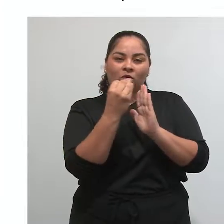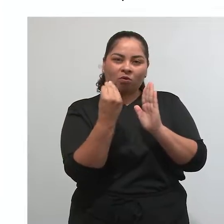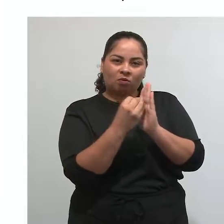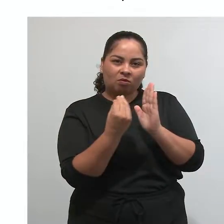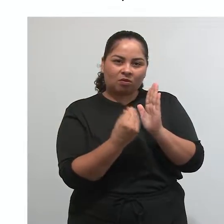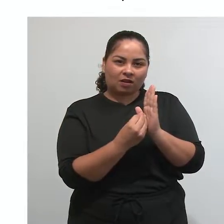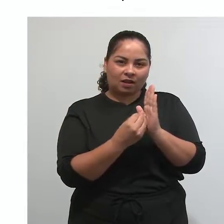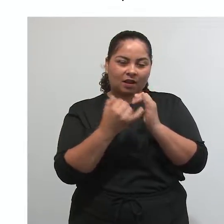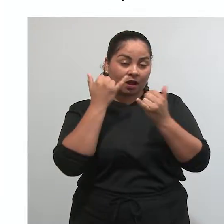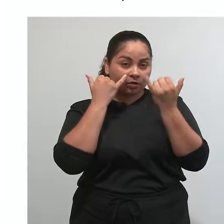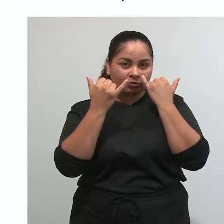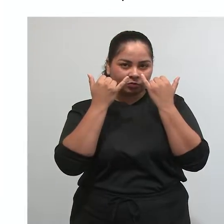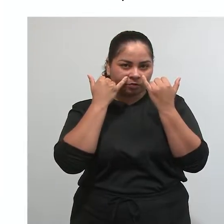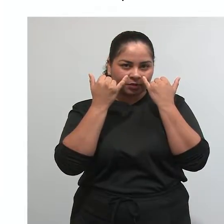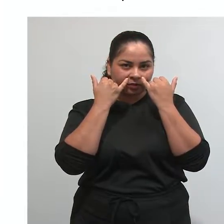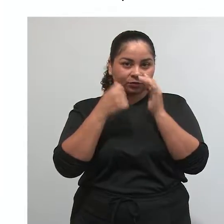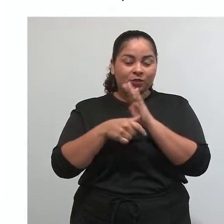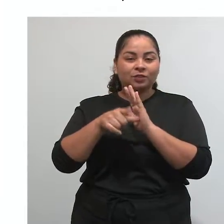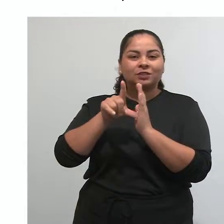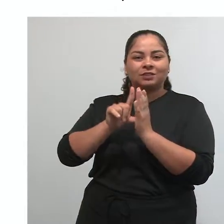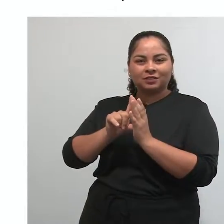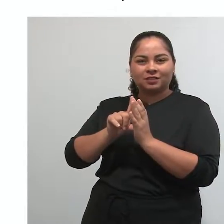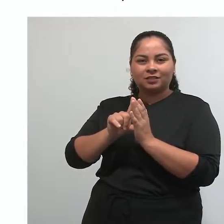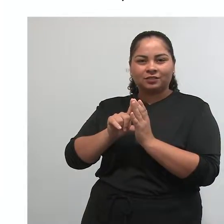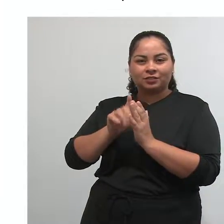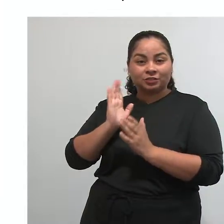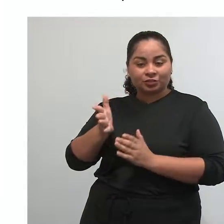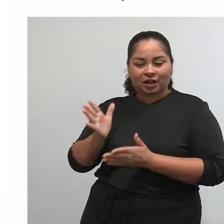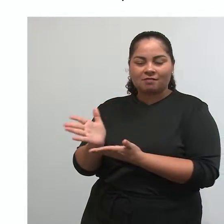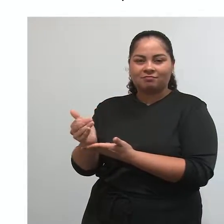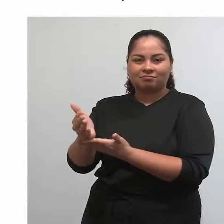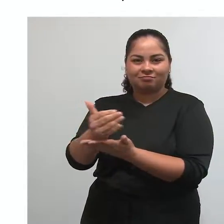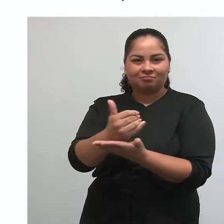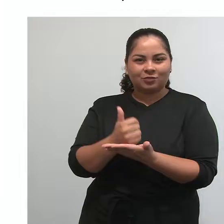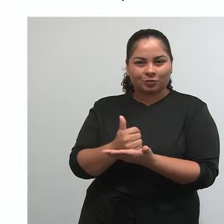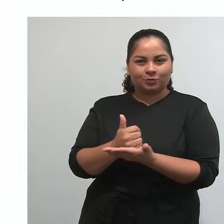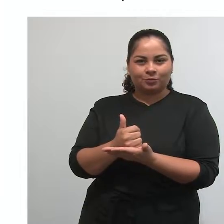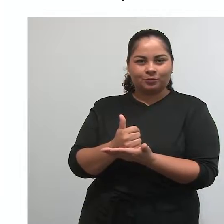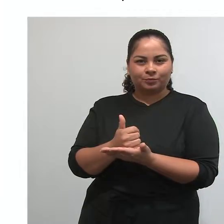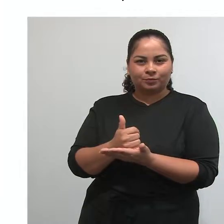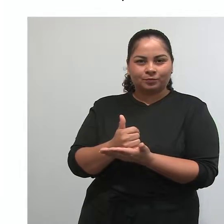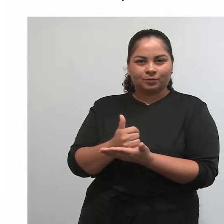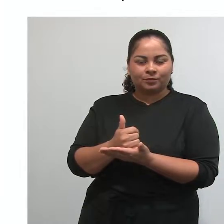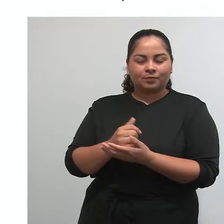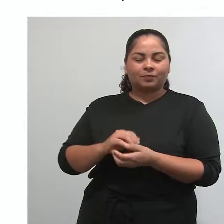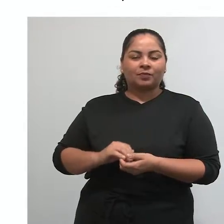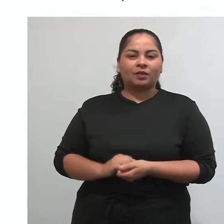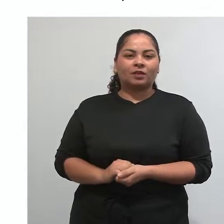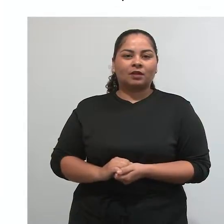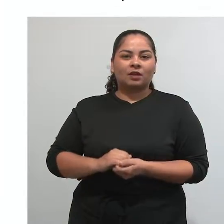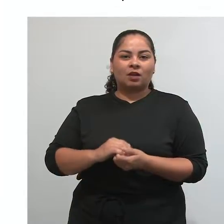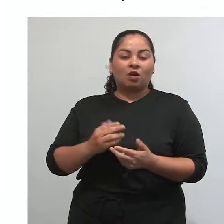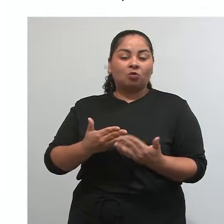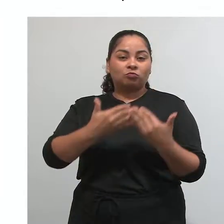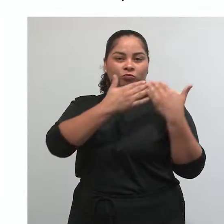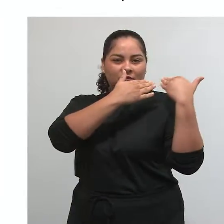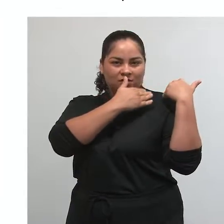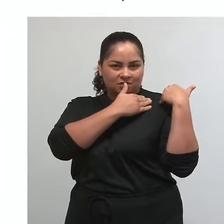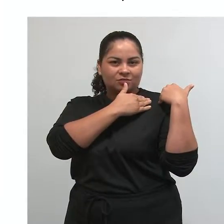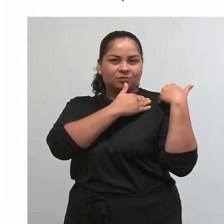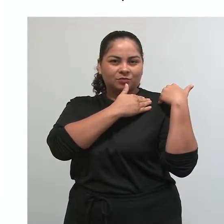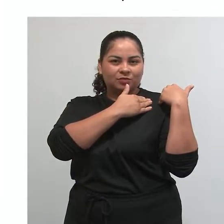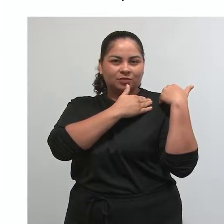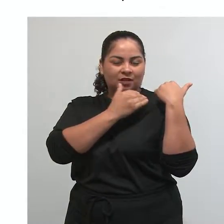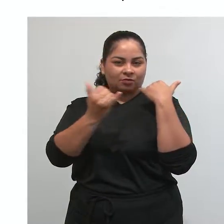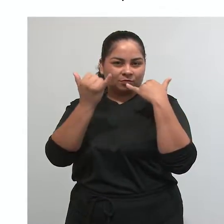o responsável. Esse responsável aqui vai ser você ou a sua dupla ou o seu trio,